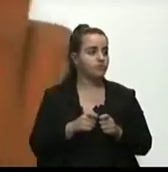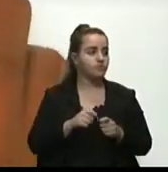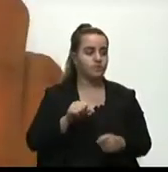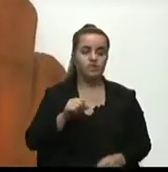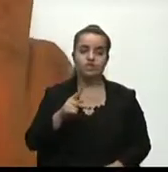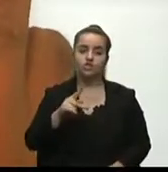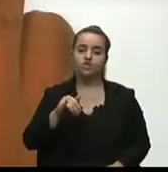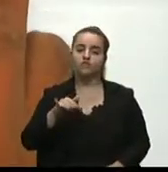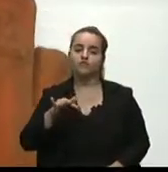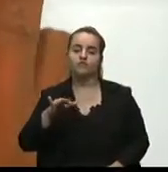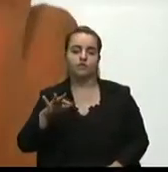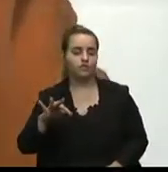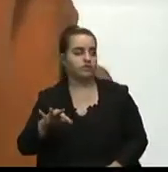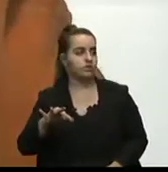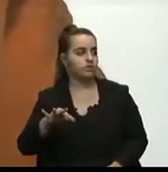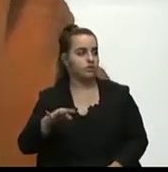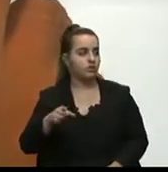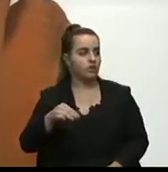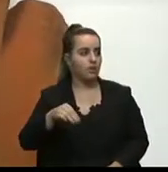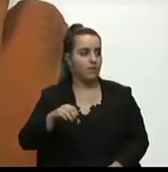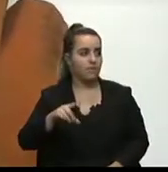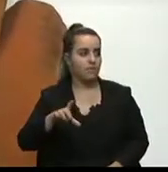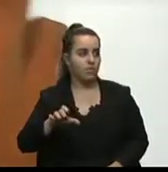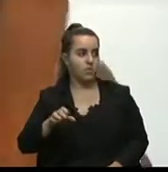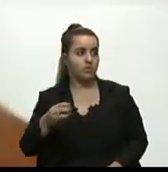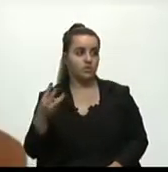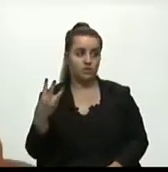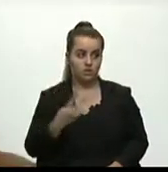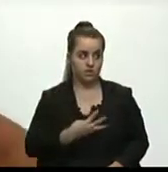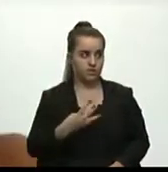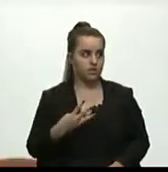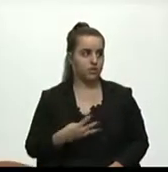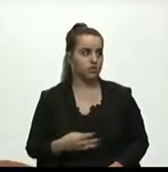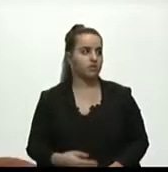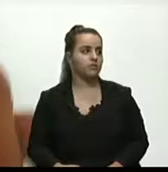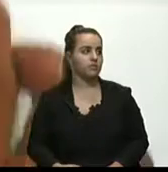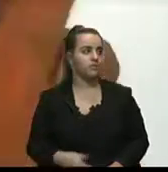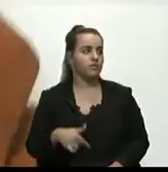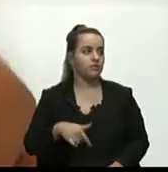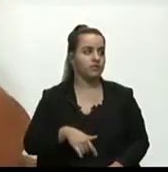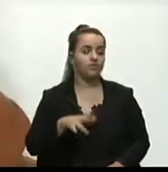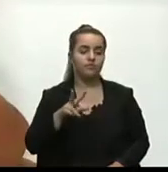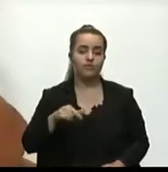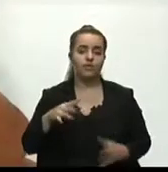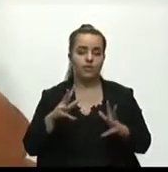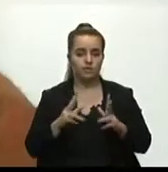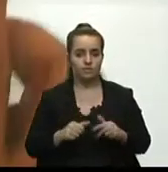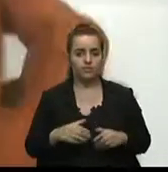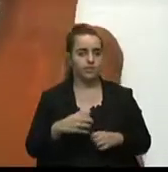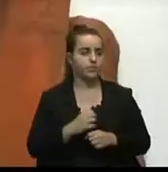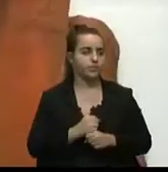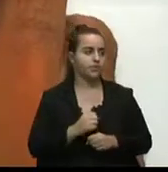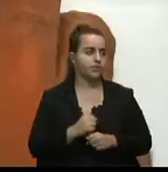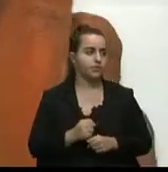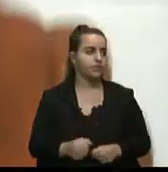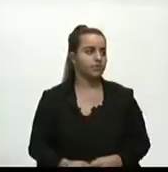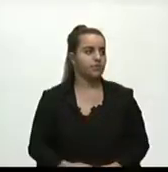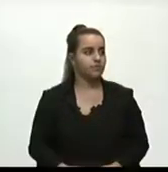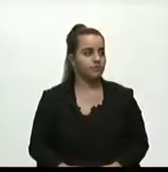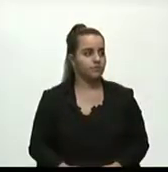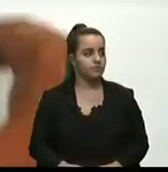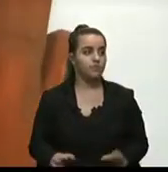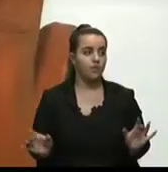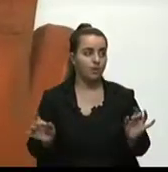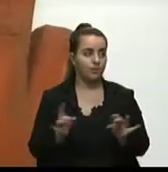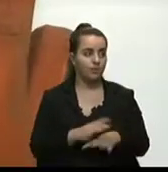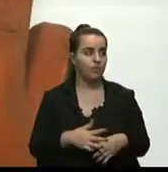Shift, Mod e 3. Assim eu faço um reset, eu limpo os dados da calculadora. Pronto,